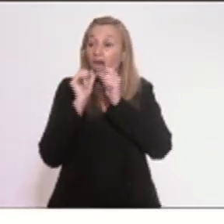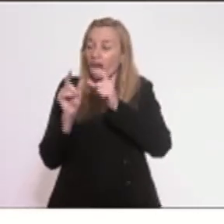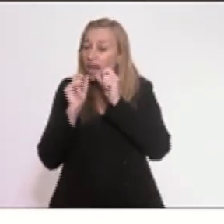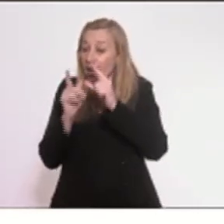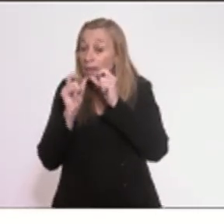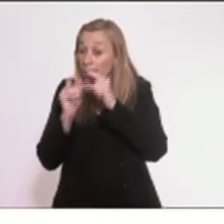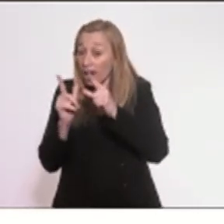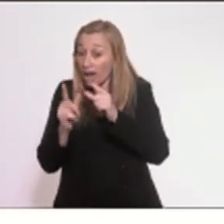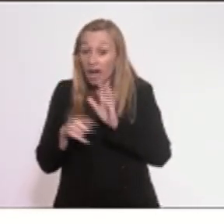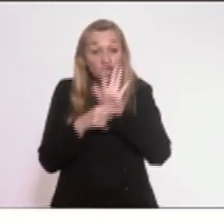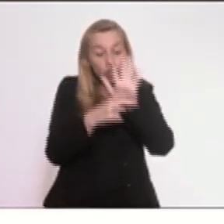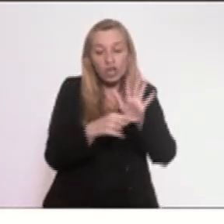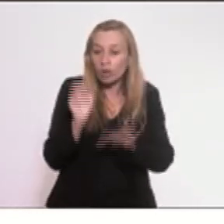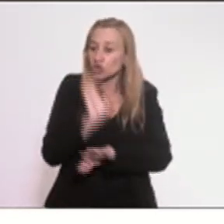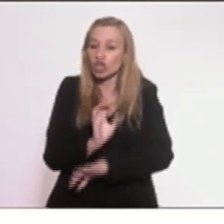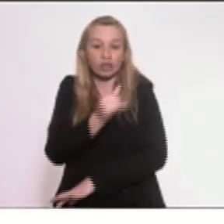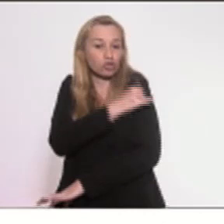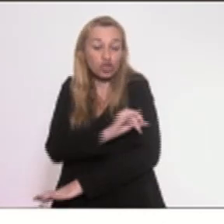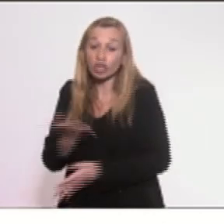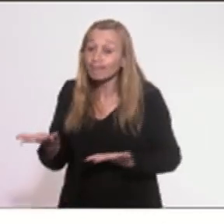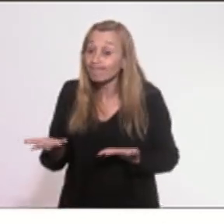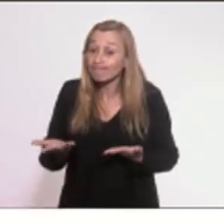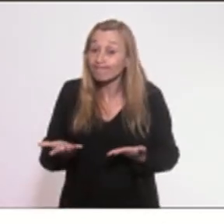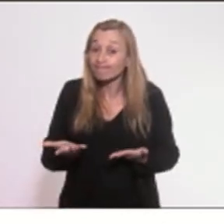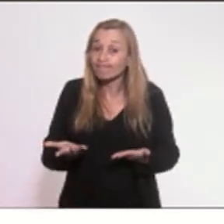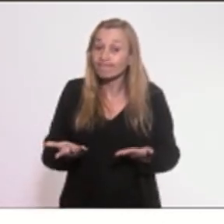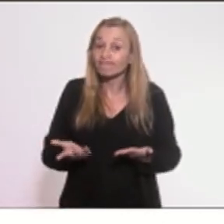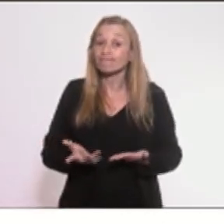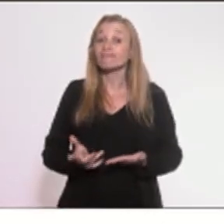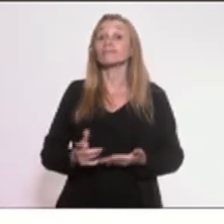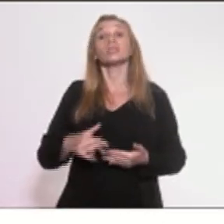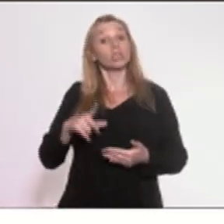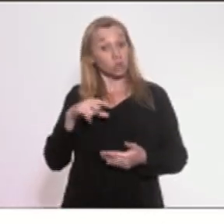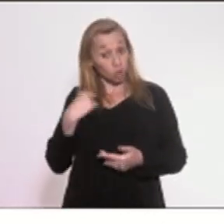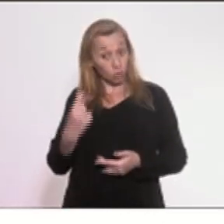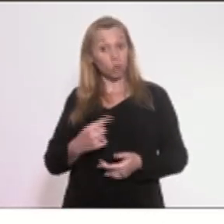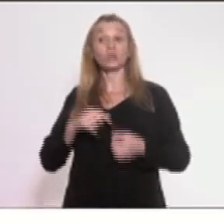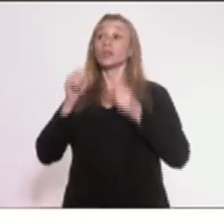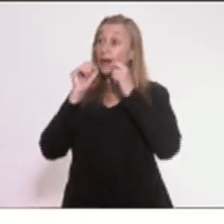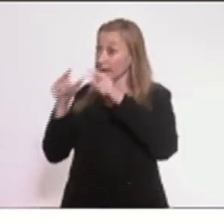a favor do Estado do Rio de Janeiro. Mas nós temos reclamado